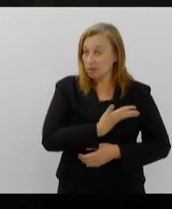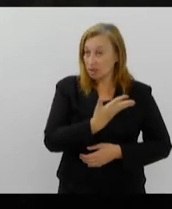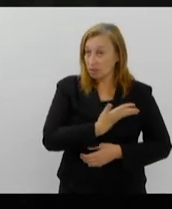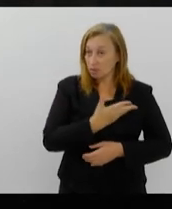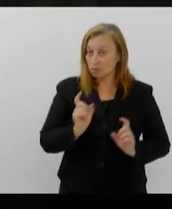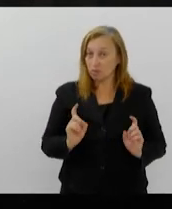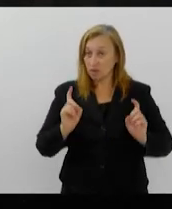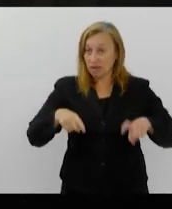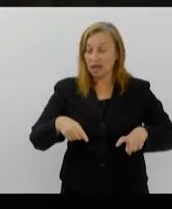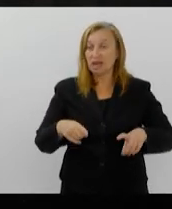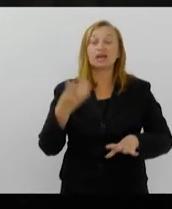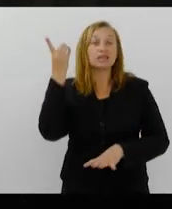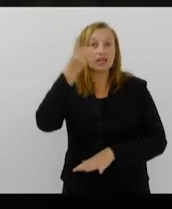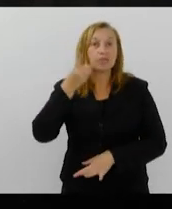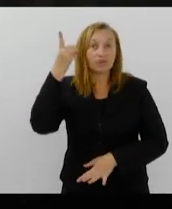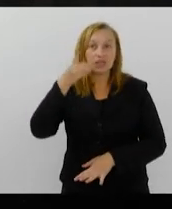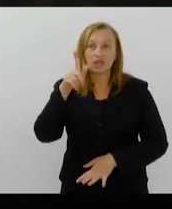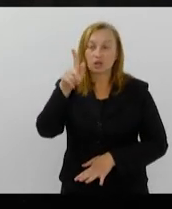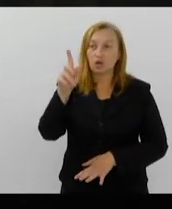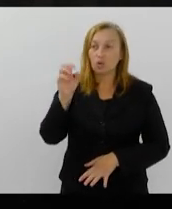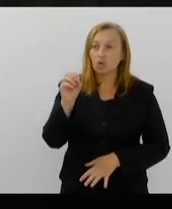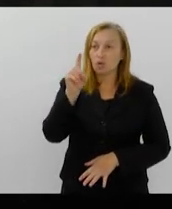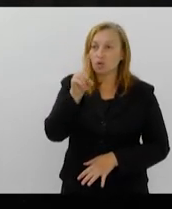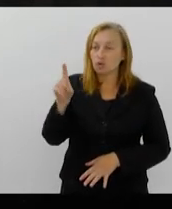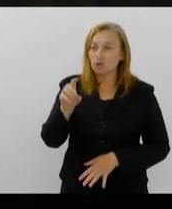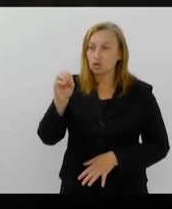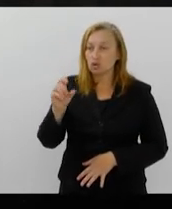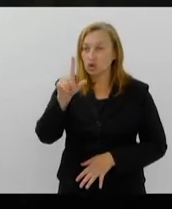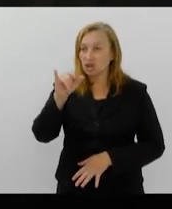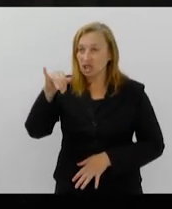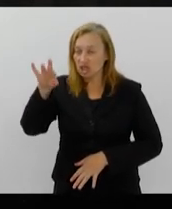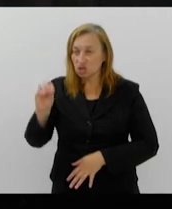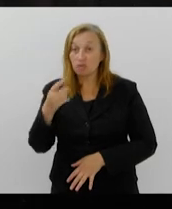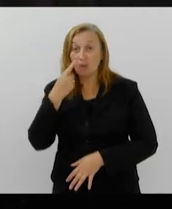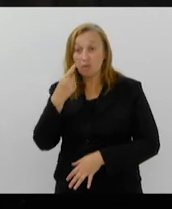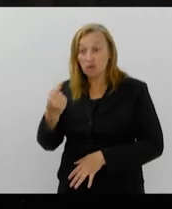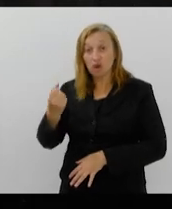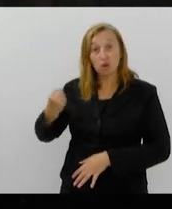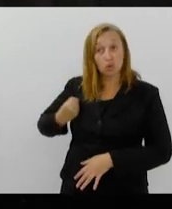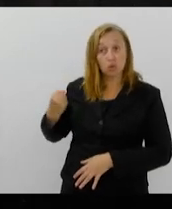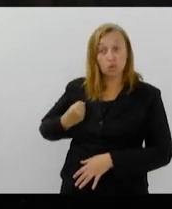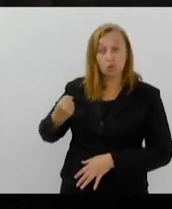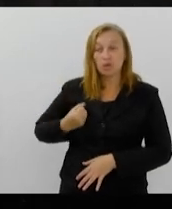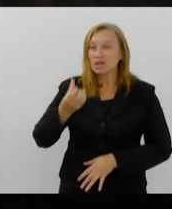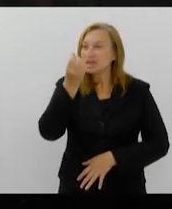Cozolino, vamos considerar na região metropolitana aqui o número de